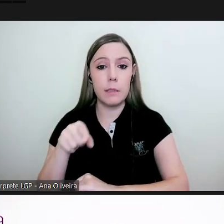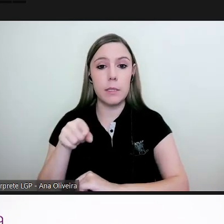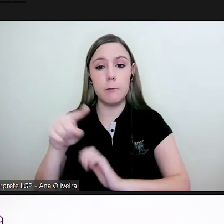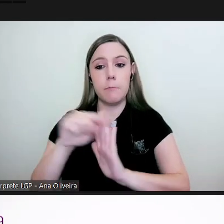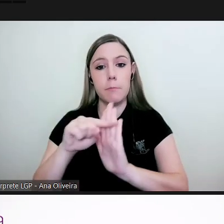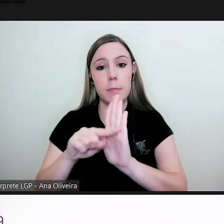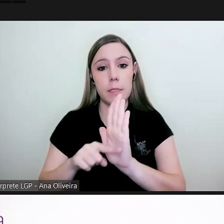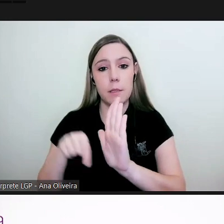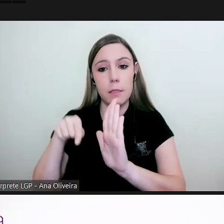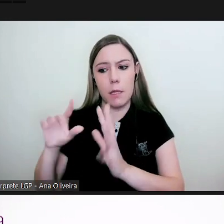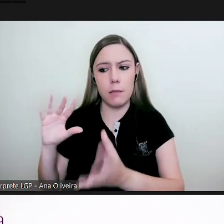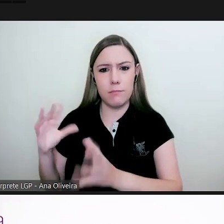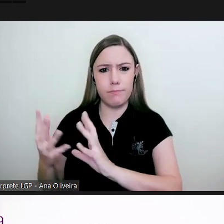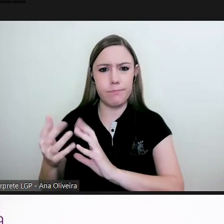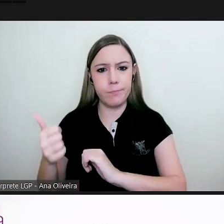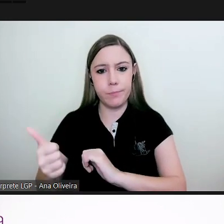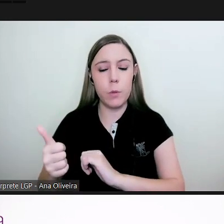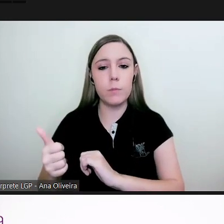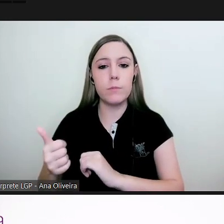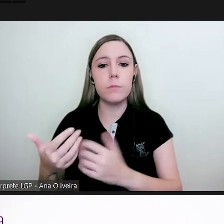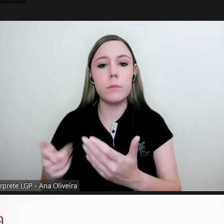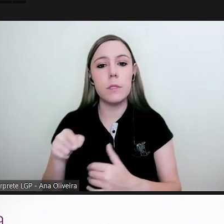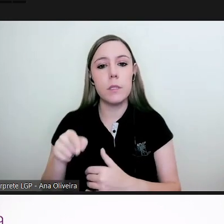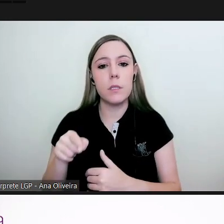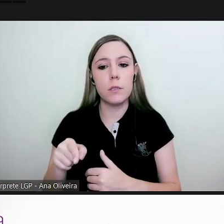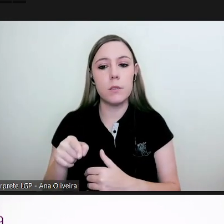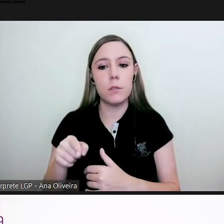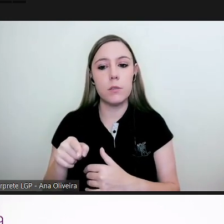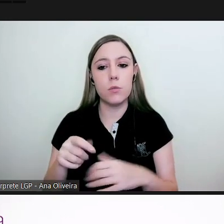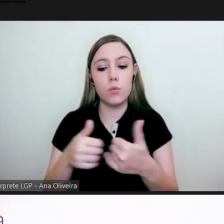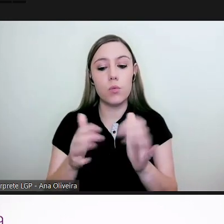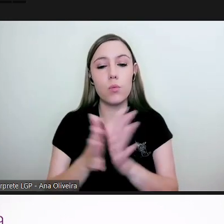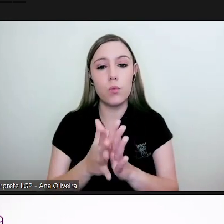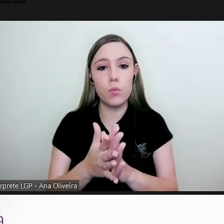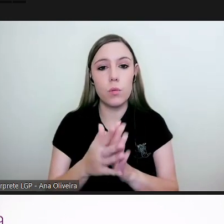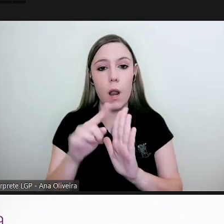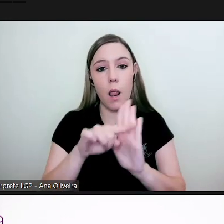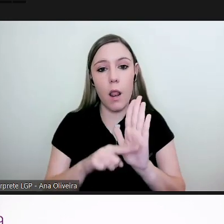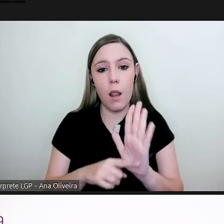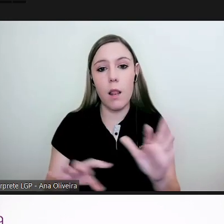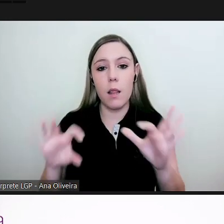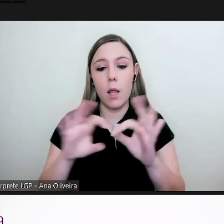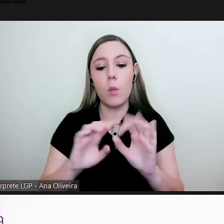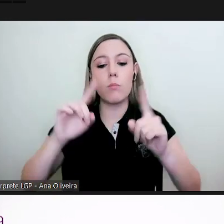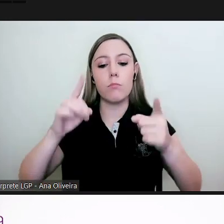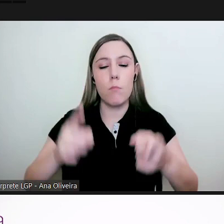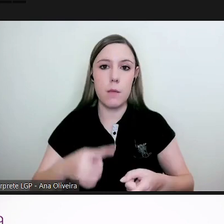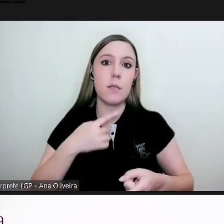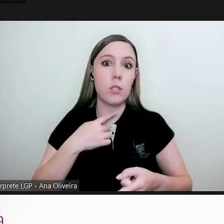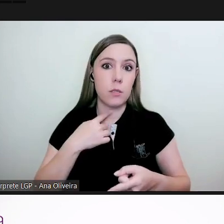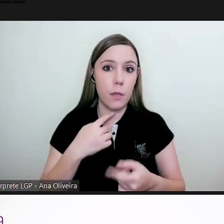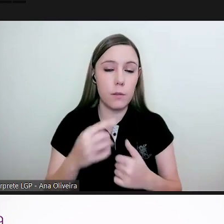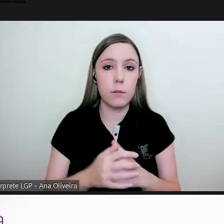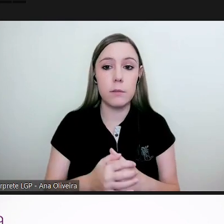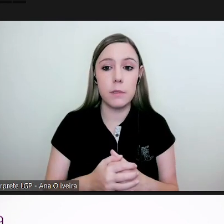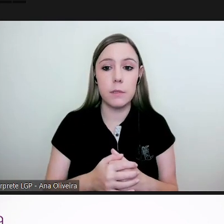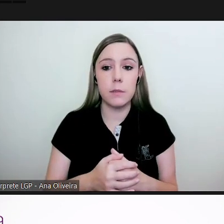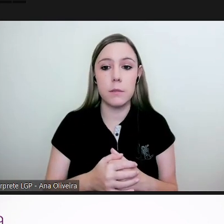de sustentabilidade são catalisadas pela implementação da digitalização, uma sem